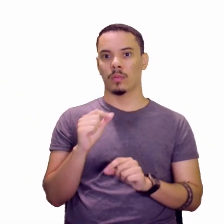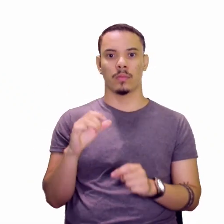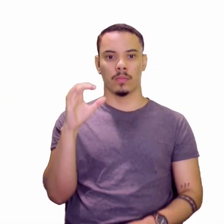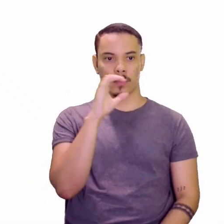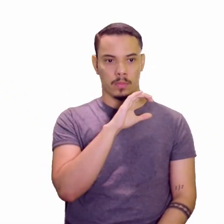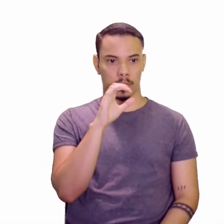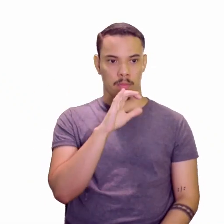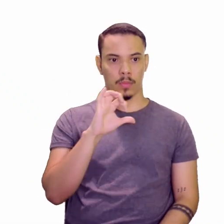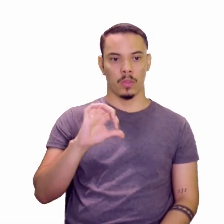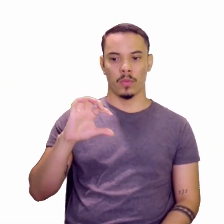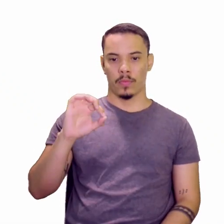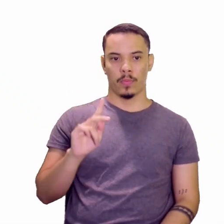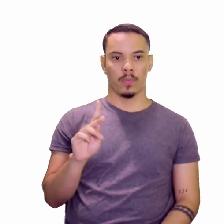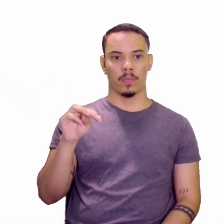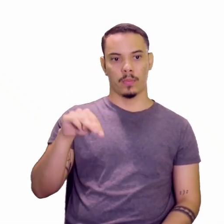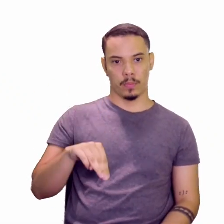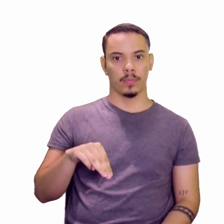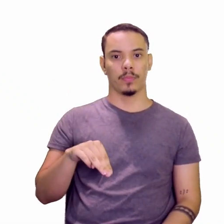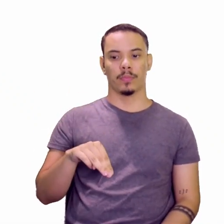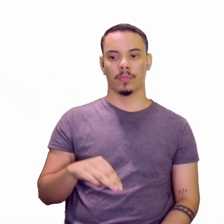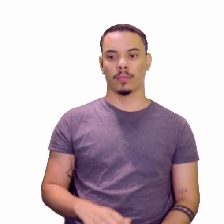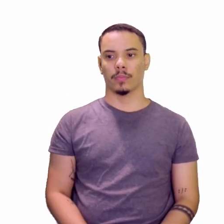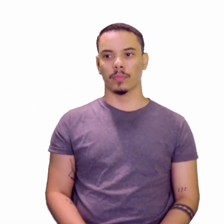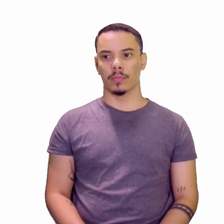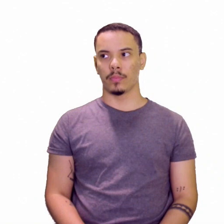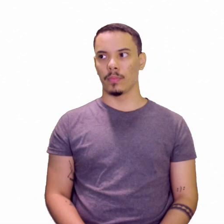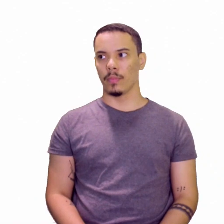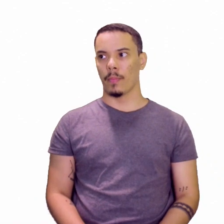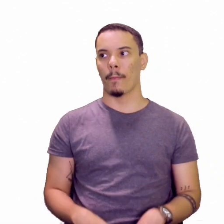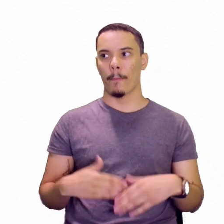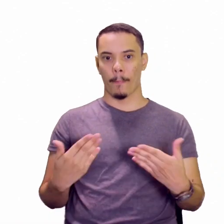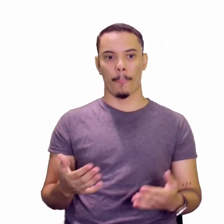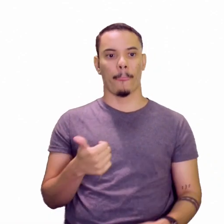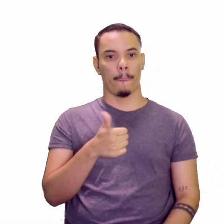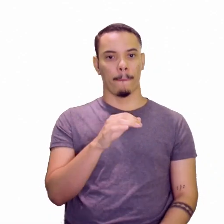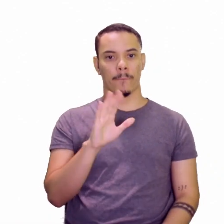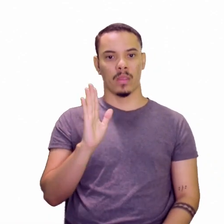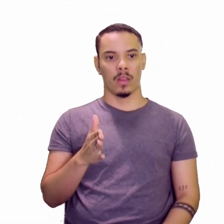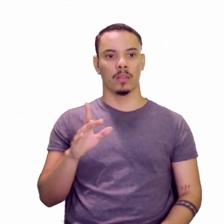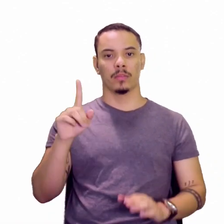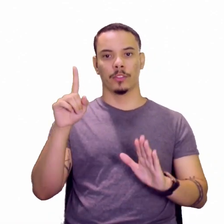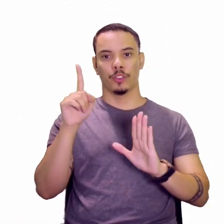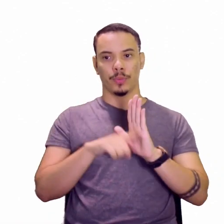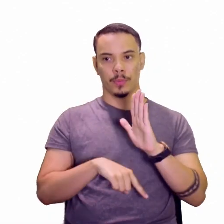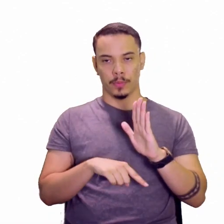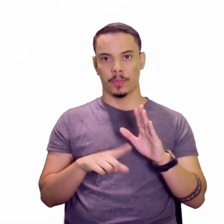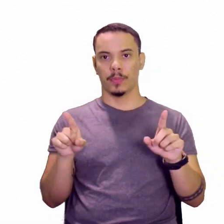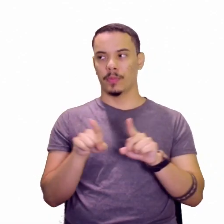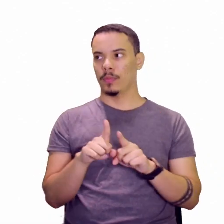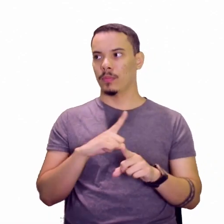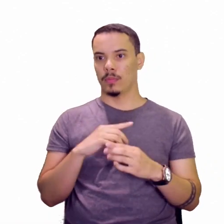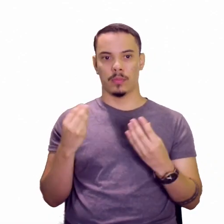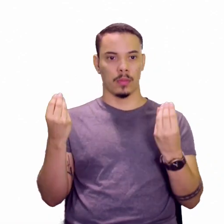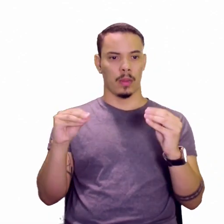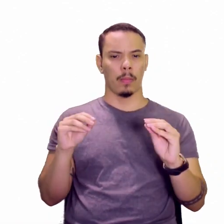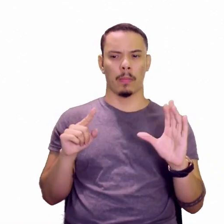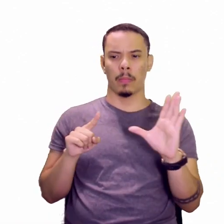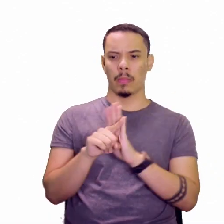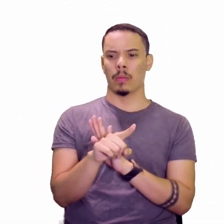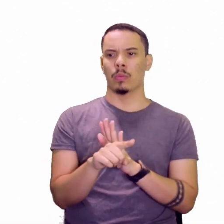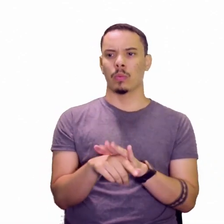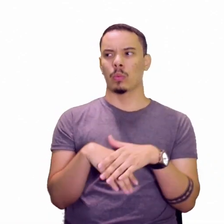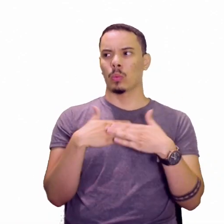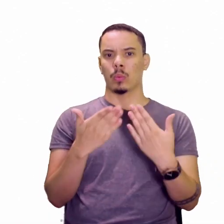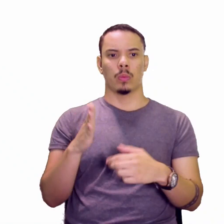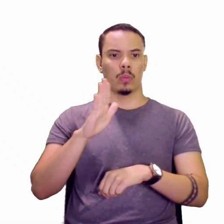de 90. Então, ele estava a 100 km por hora, diminuiu sua velocidade, e aí vem a pergunta. Qual foi